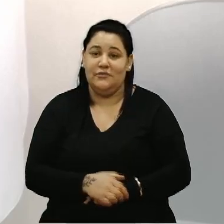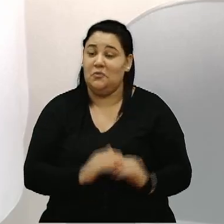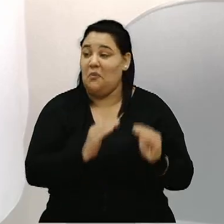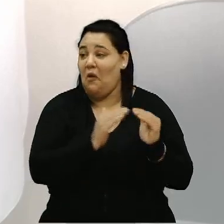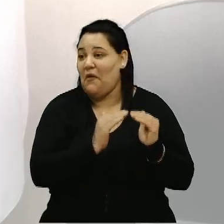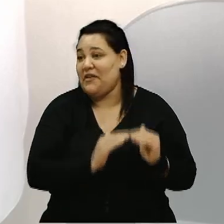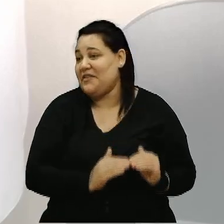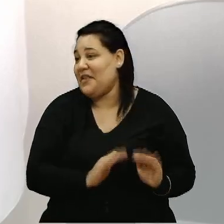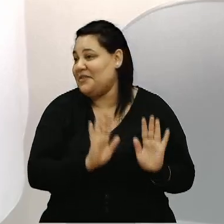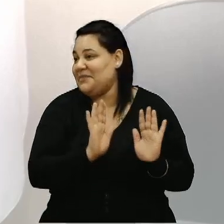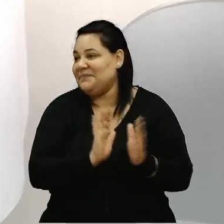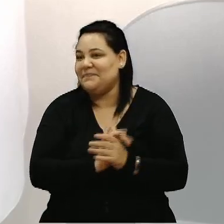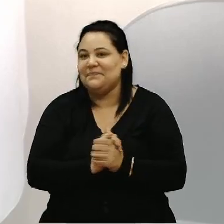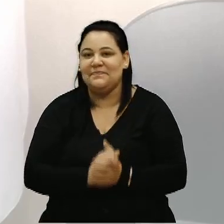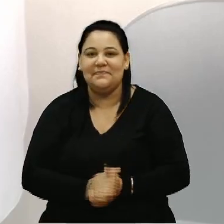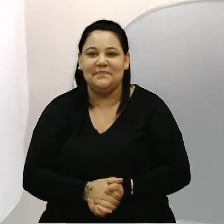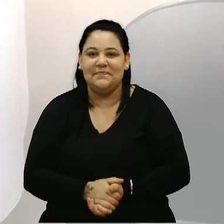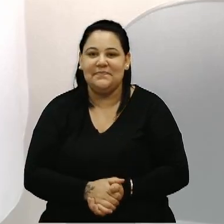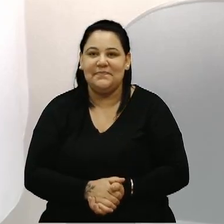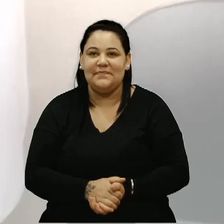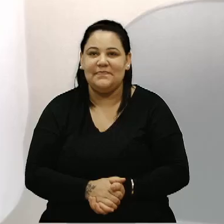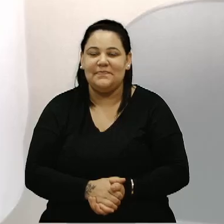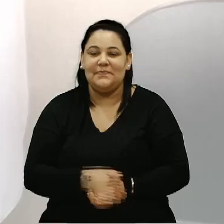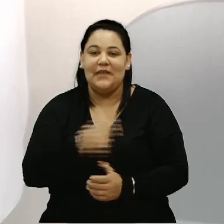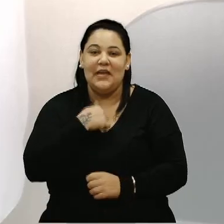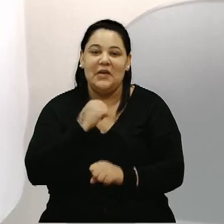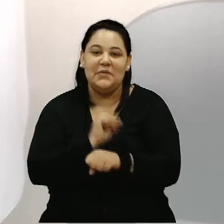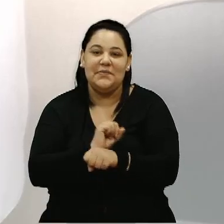né? Coincidências. Eu espero